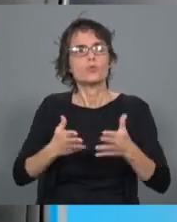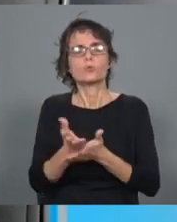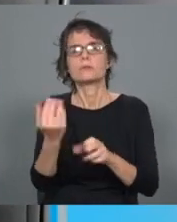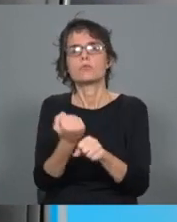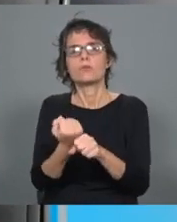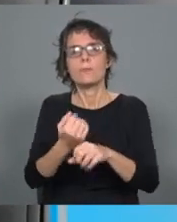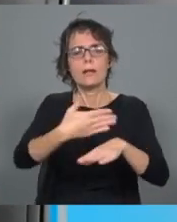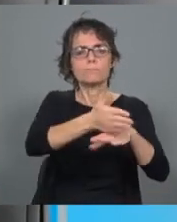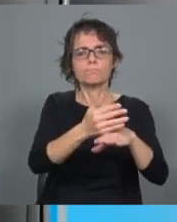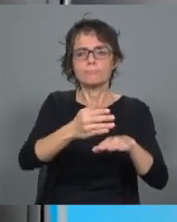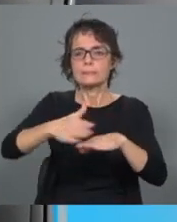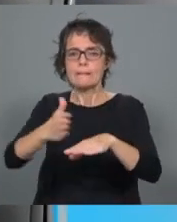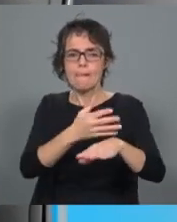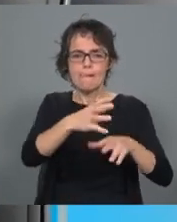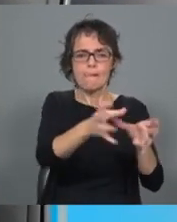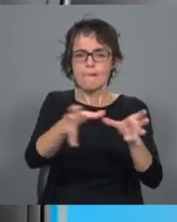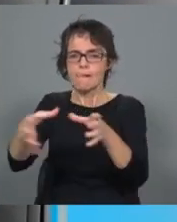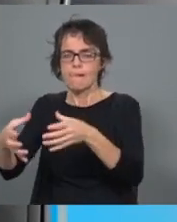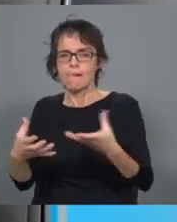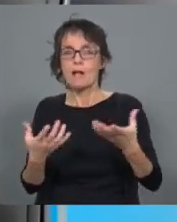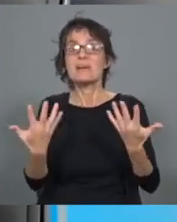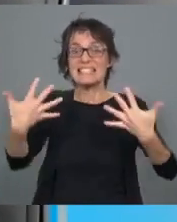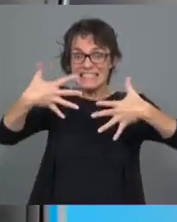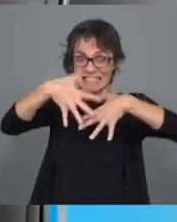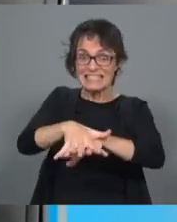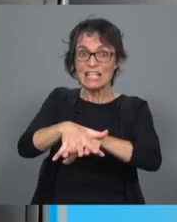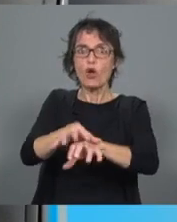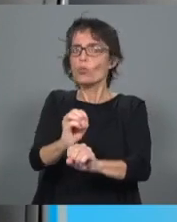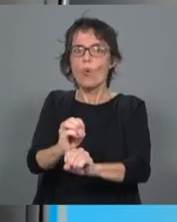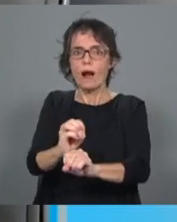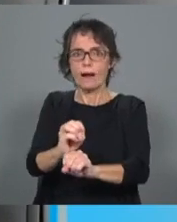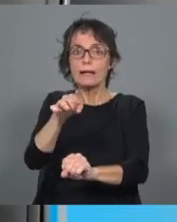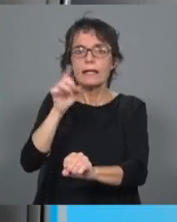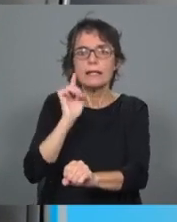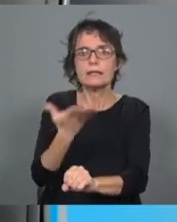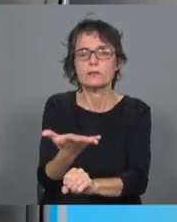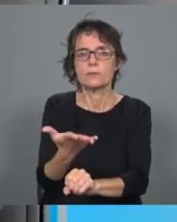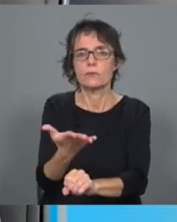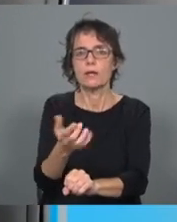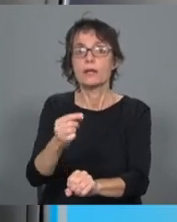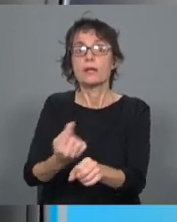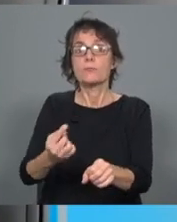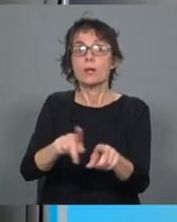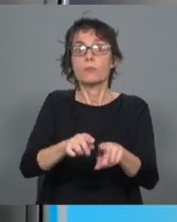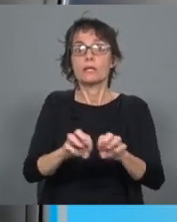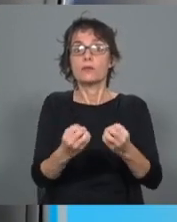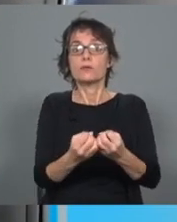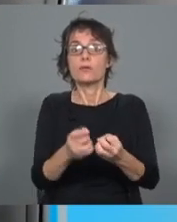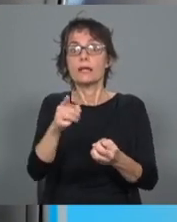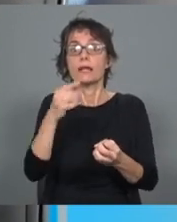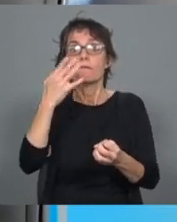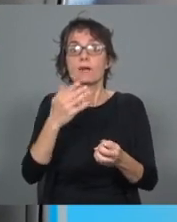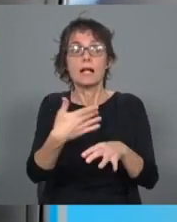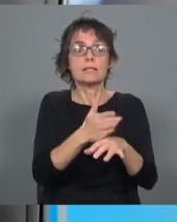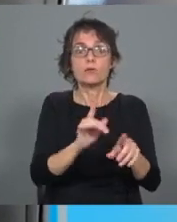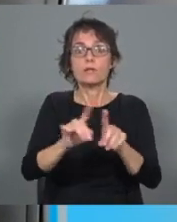não congregamos o compromisso. E por isso, mesmo as medidas de política social que prevêem a participação de vários